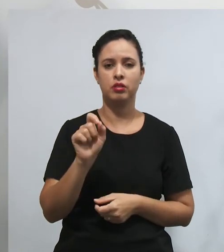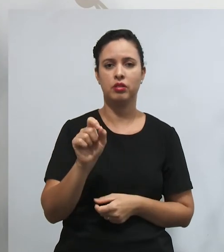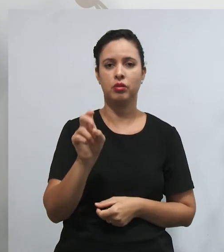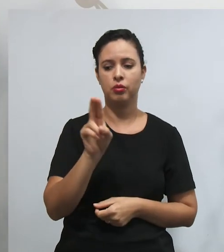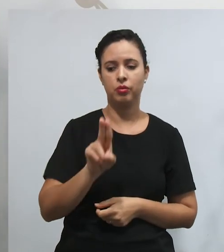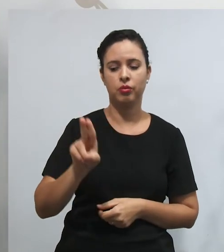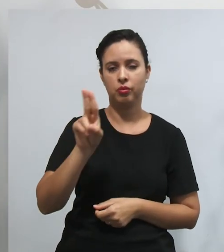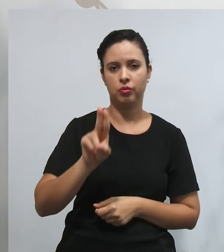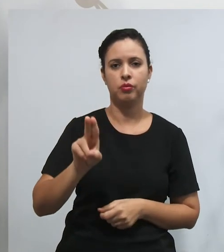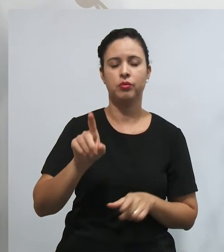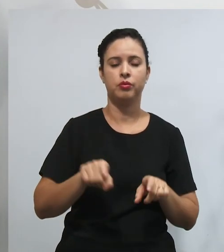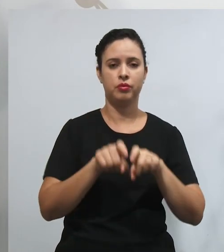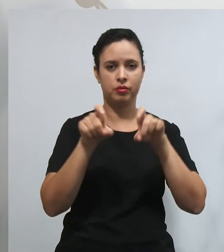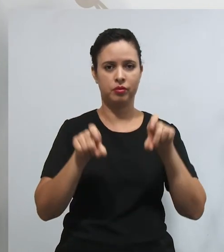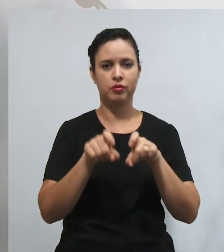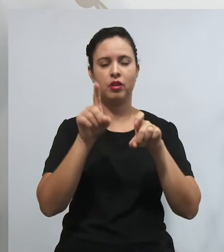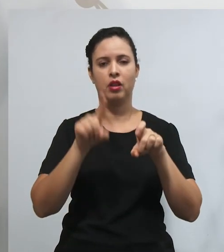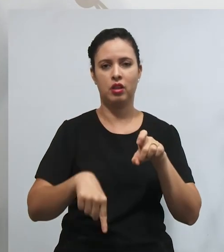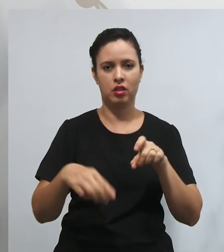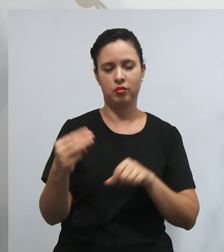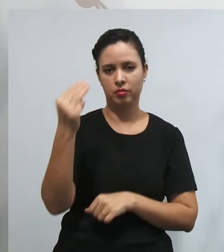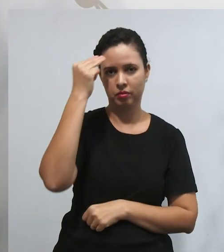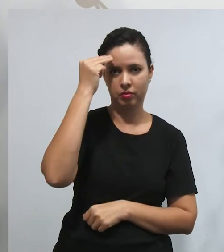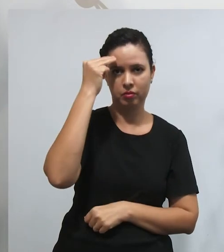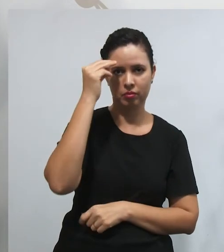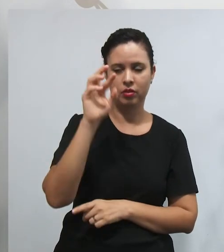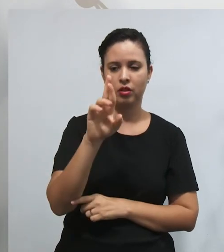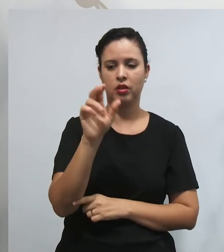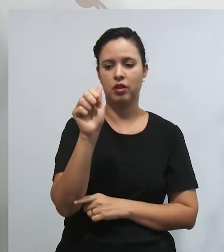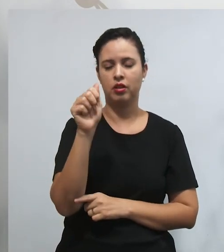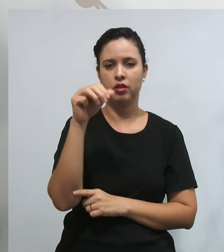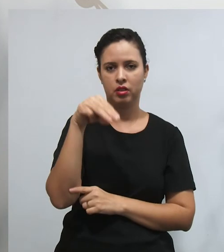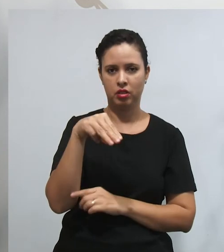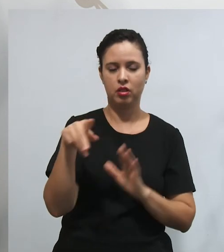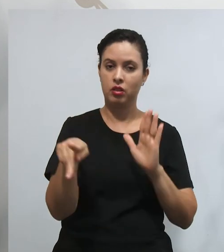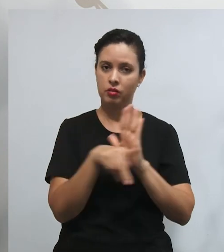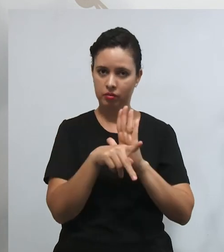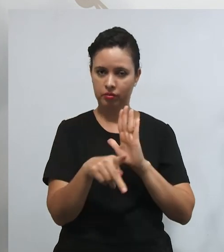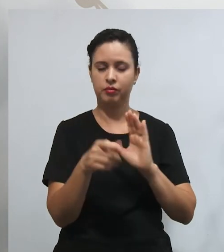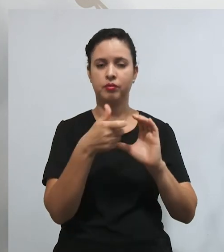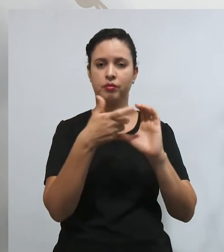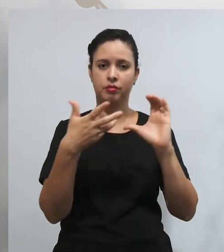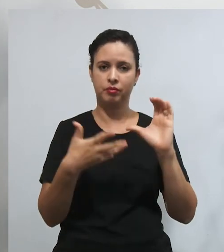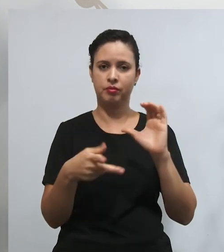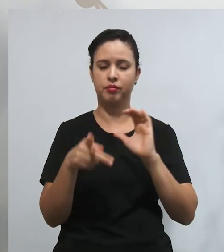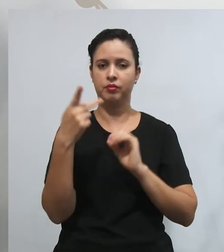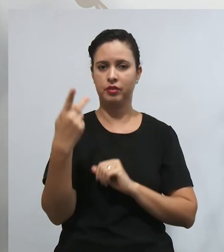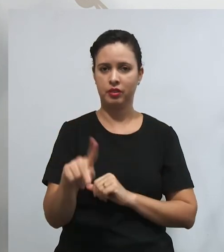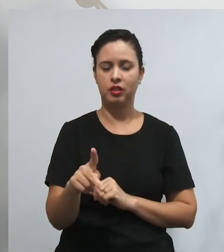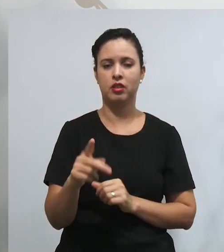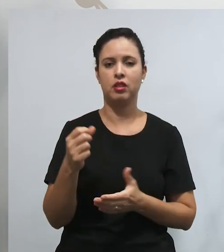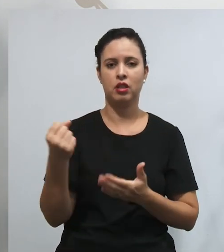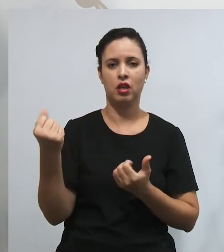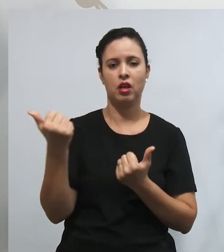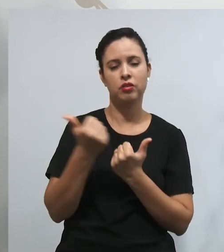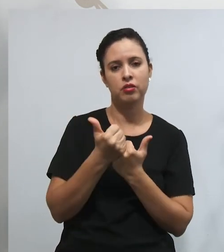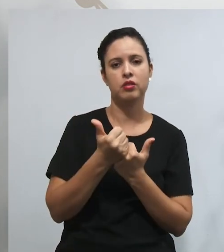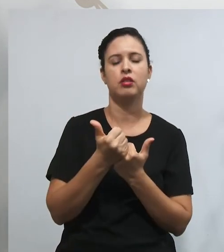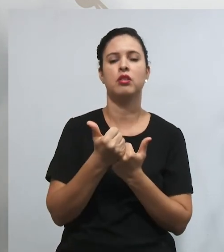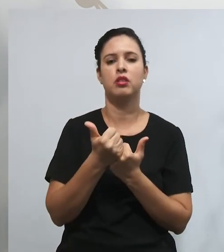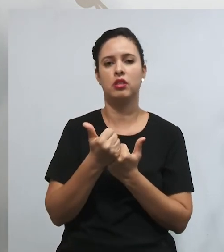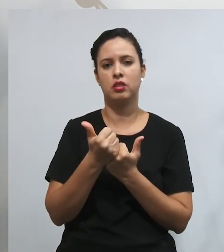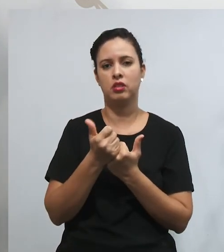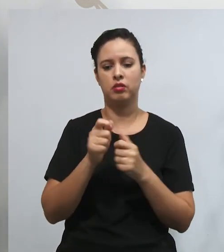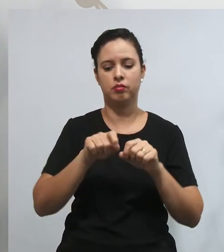o funcionamento do computador é a memória RAM, é uma característica da memória RAM ele auxiliar